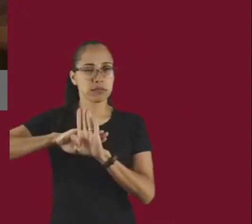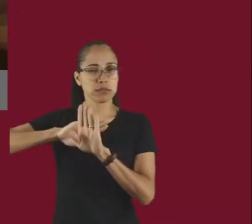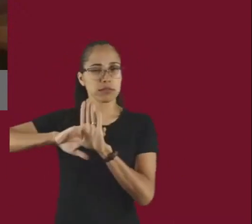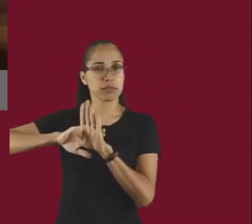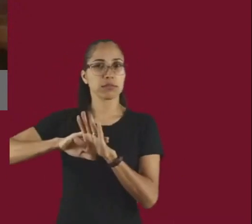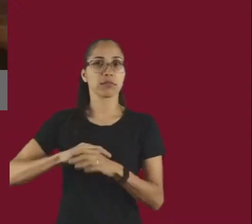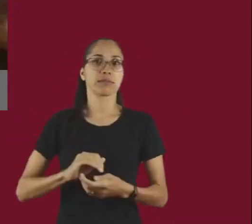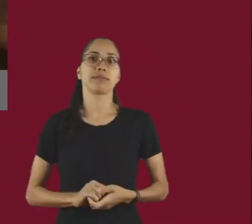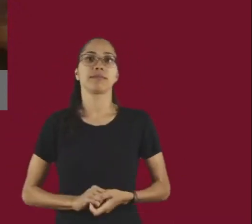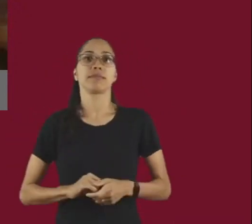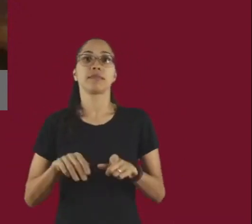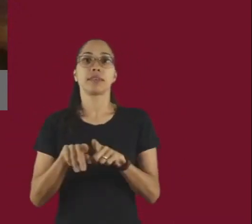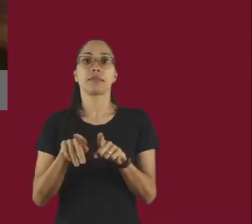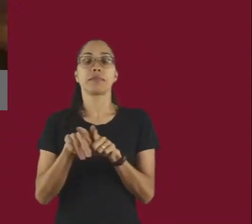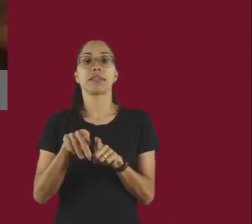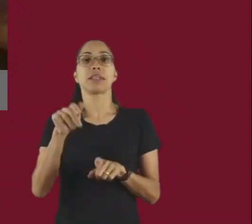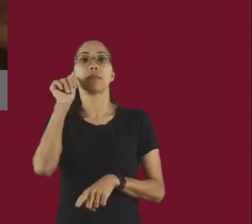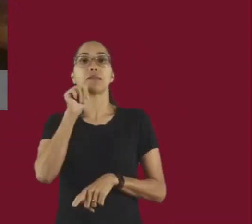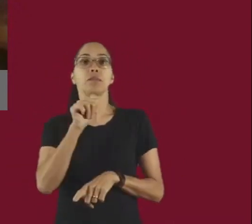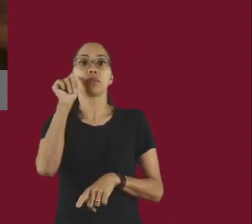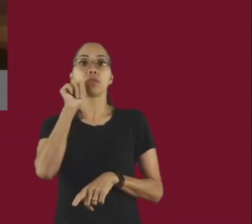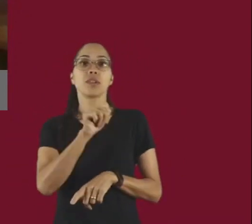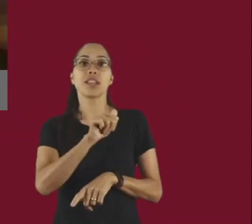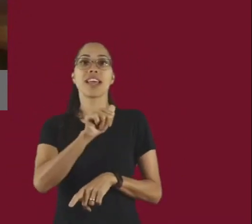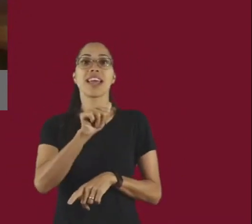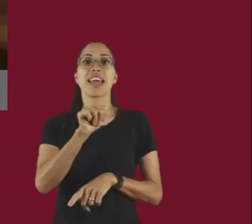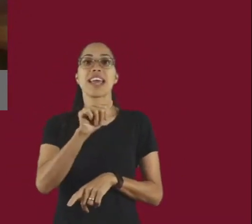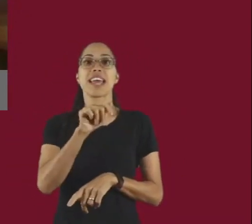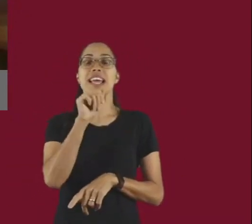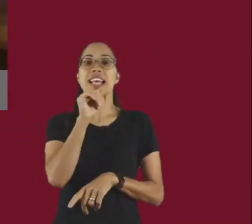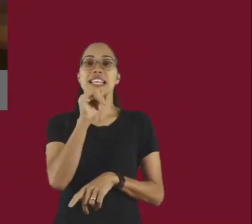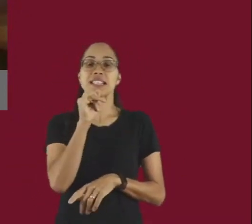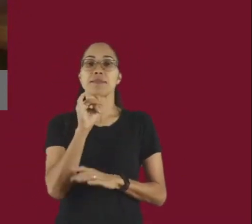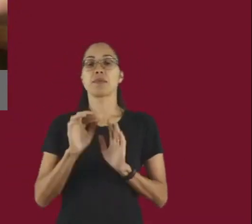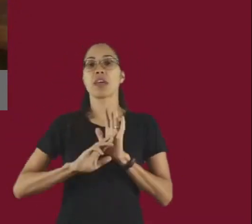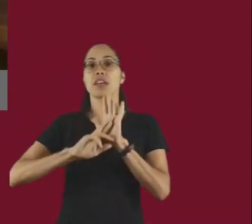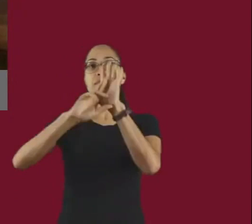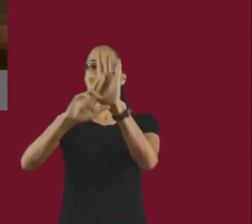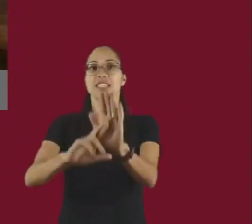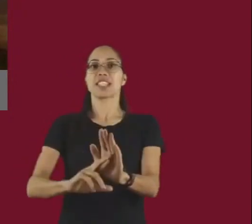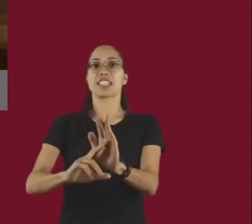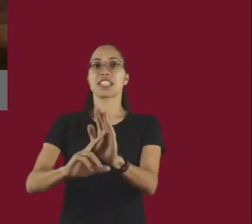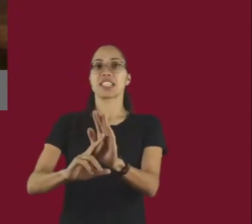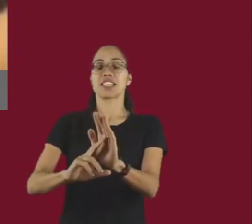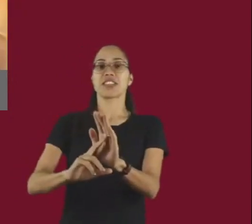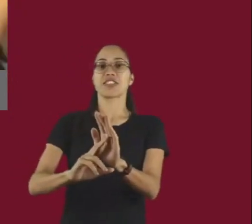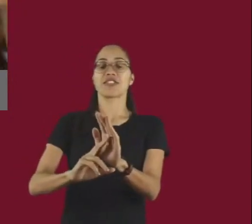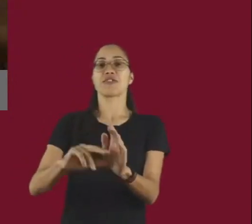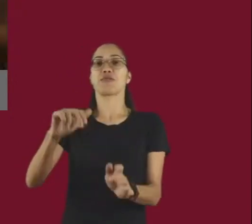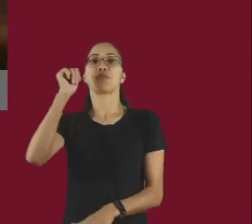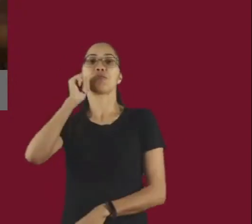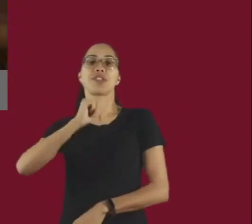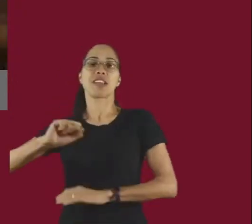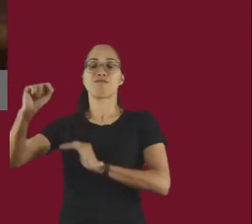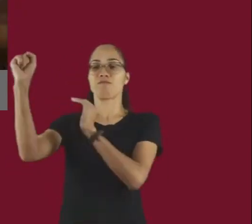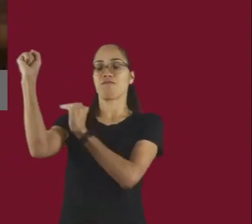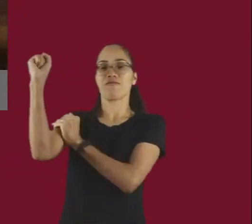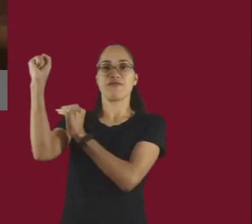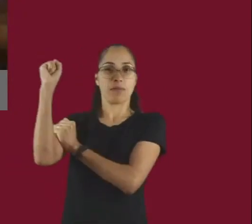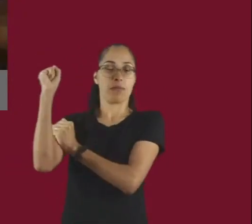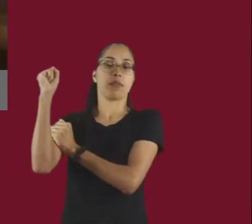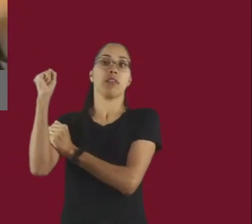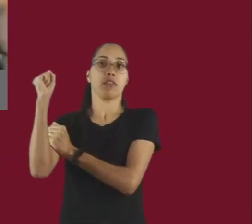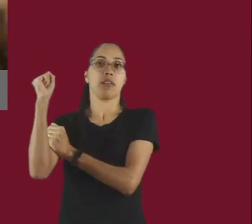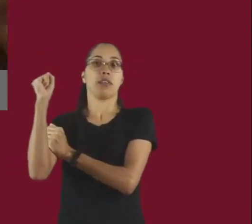mulheres, né? Esse protagonismo feminino dos povos floresta, dos povos natureza, né? As mulheres